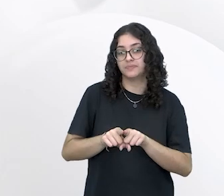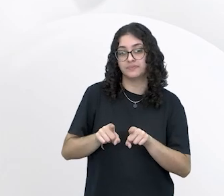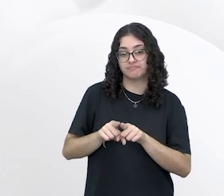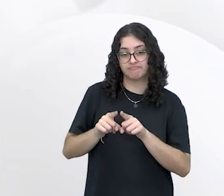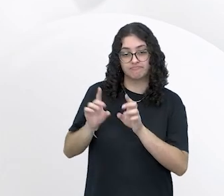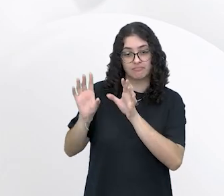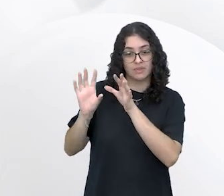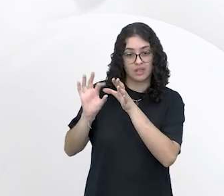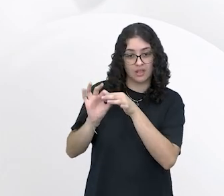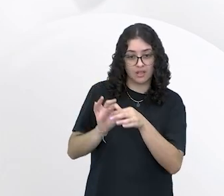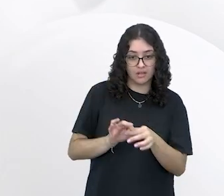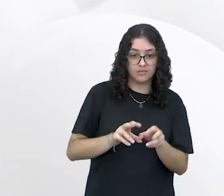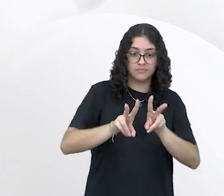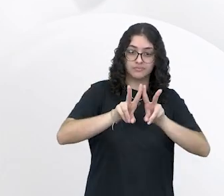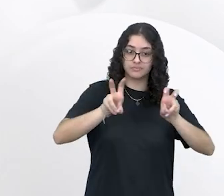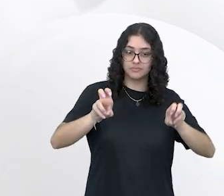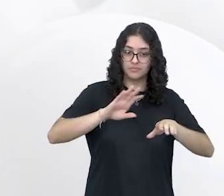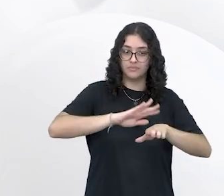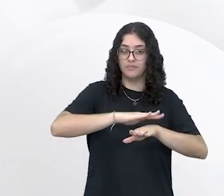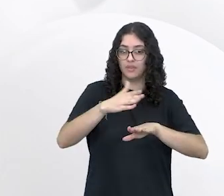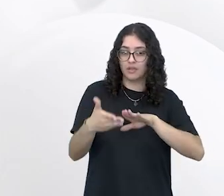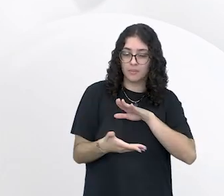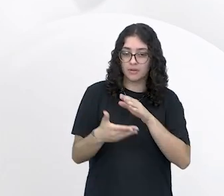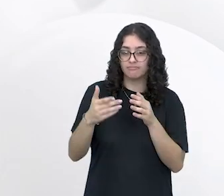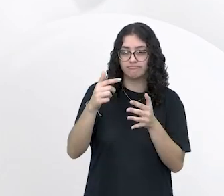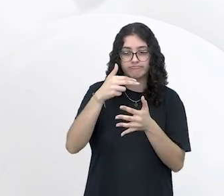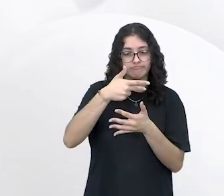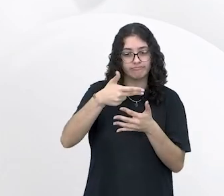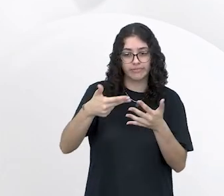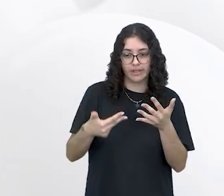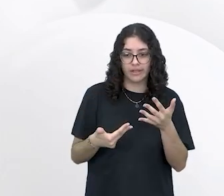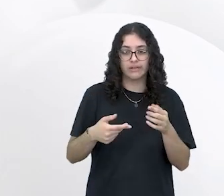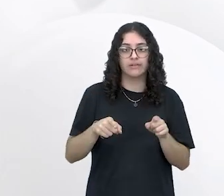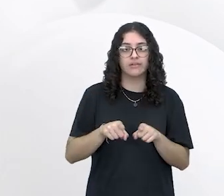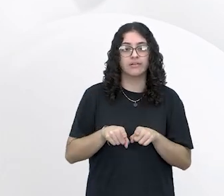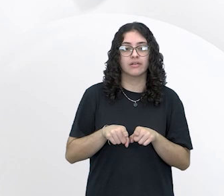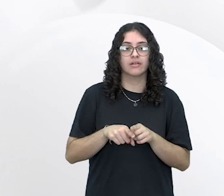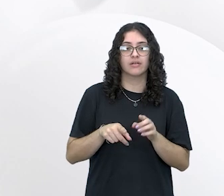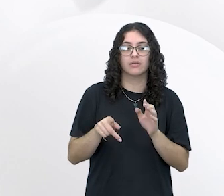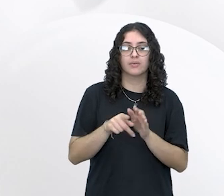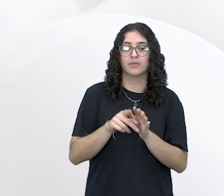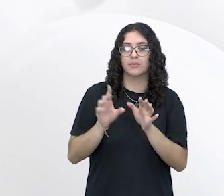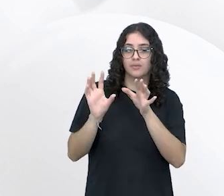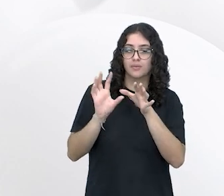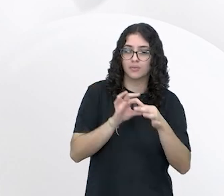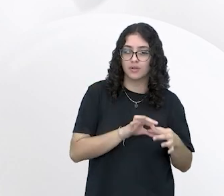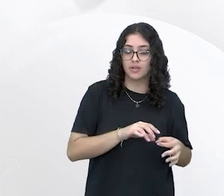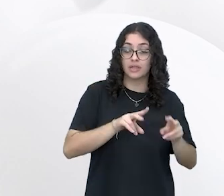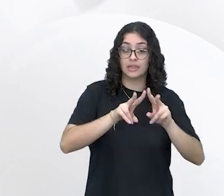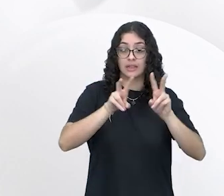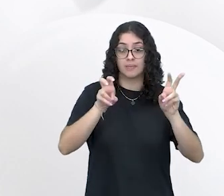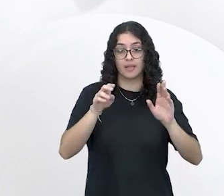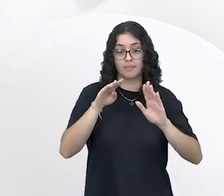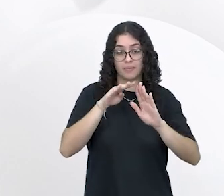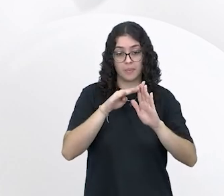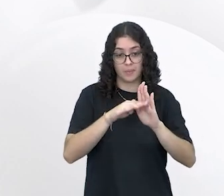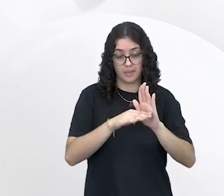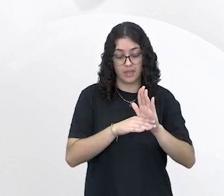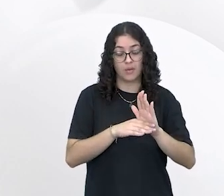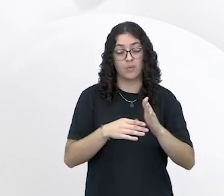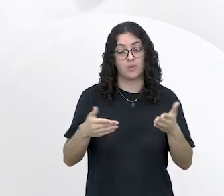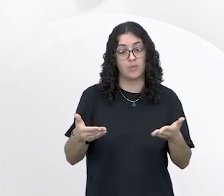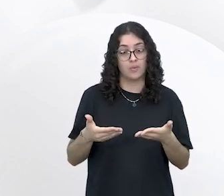os temas contemporâneos transversais e contextualização do tema da pauta, que hoje é